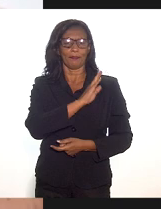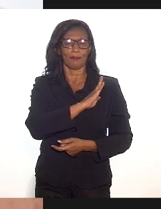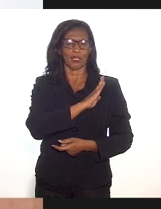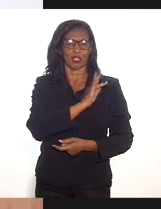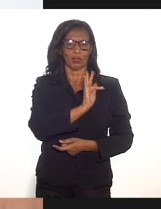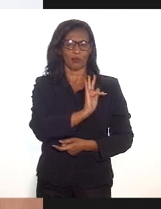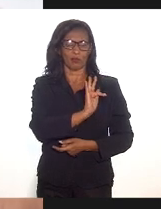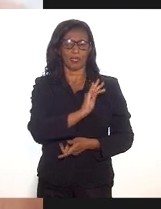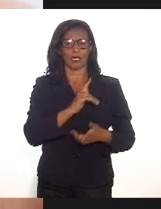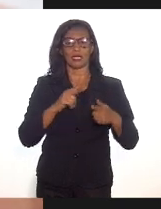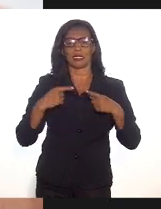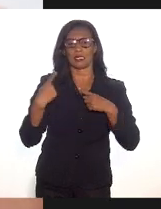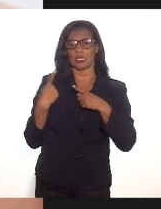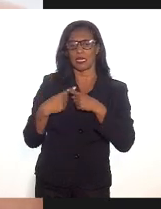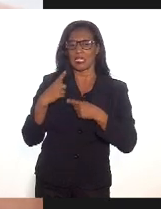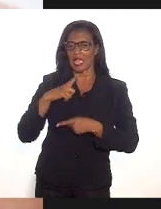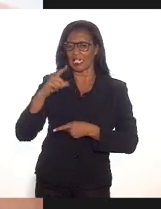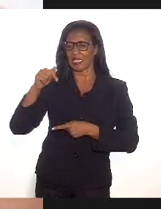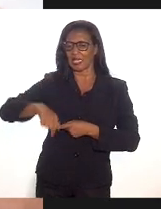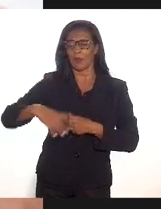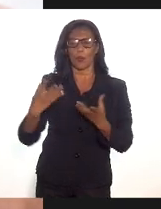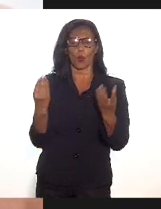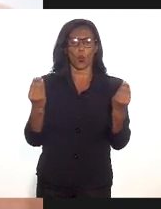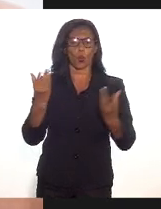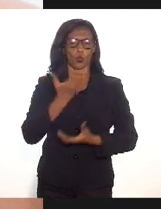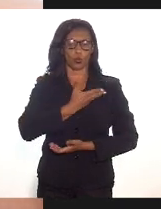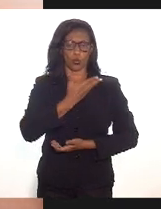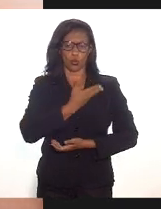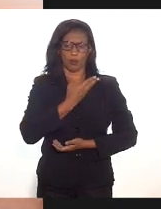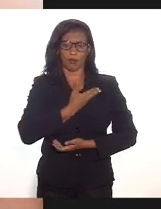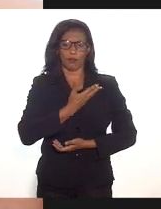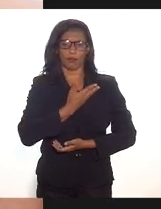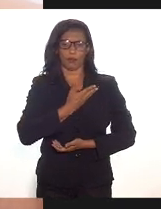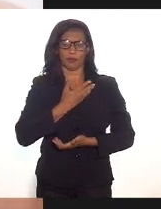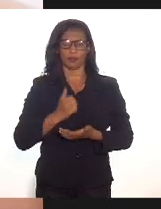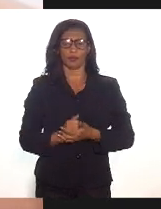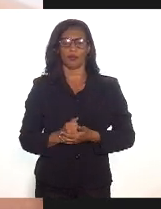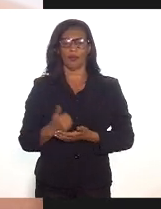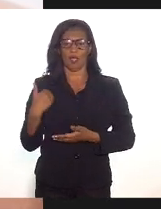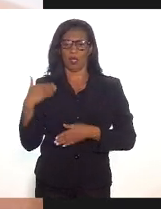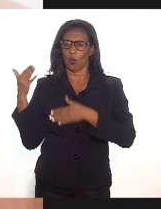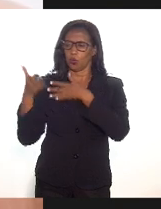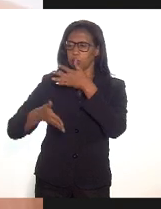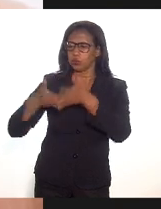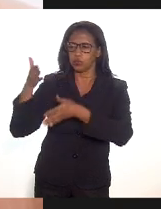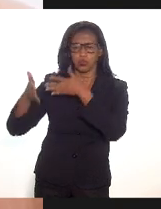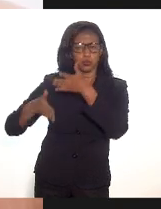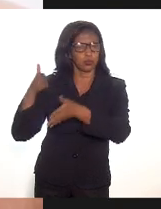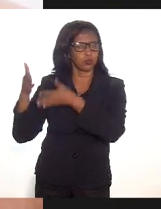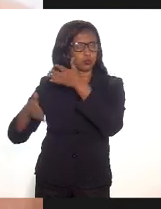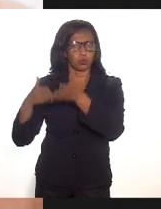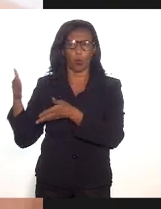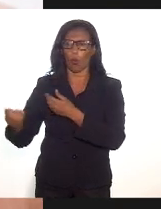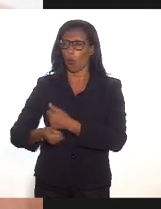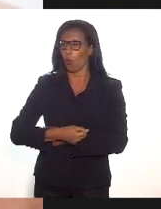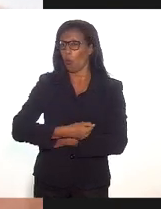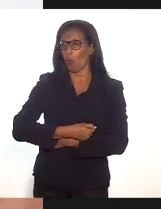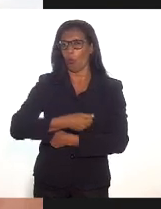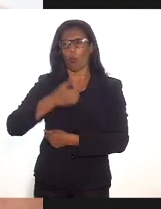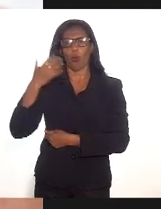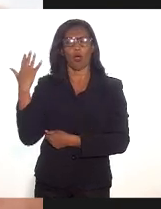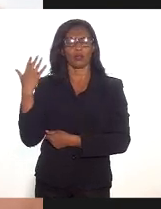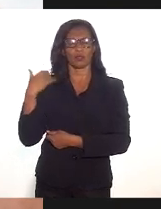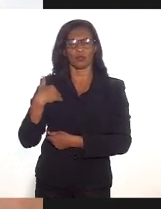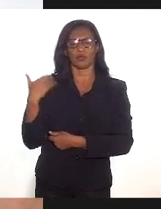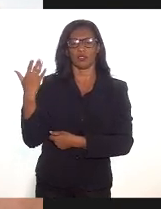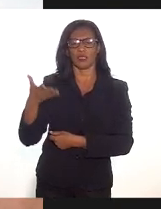na Zona Oeste, eu também tenho muitos amigos e sou frequentadora da Zona Oeste, a gente sabe o quanto é